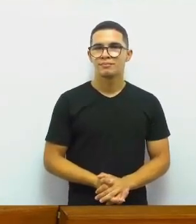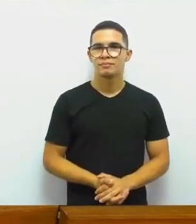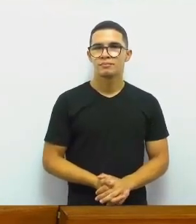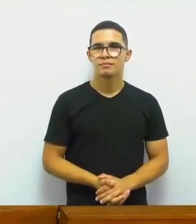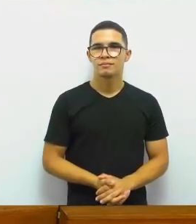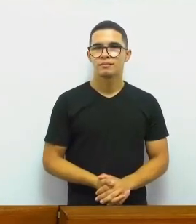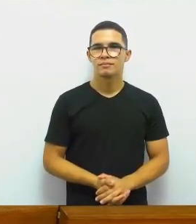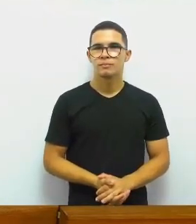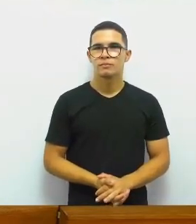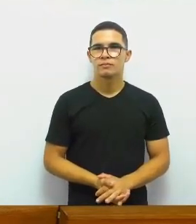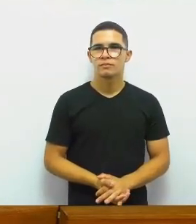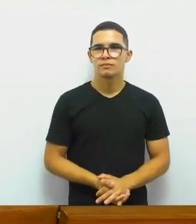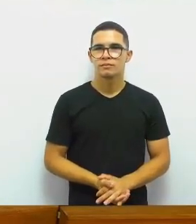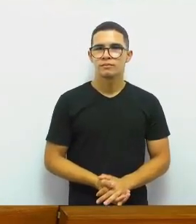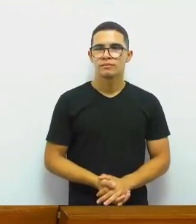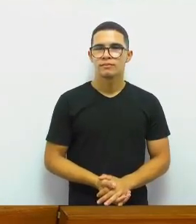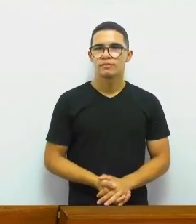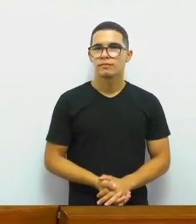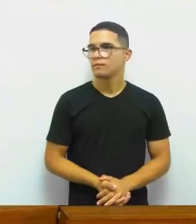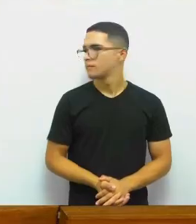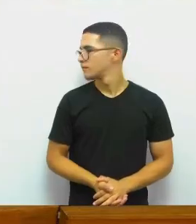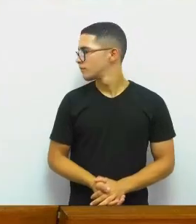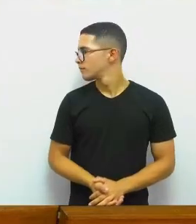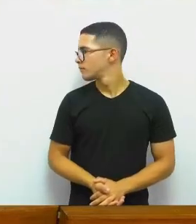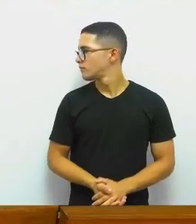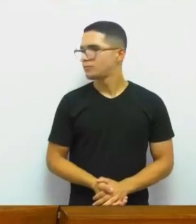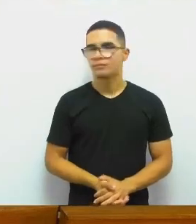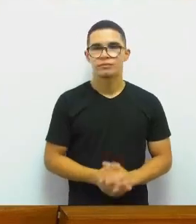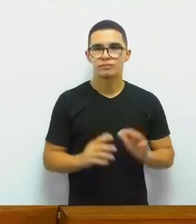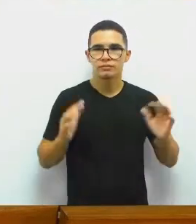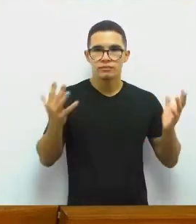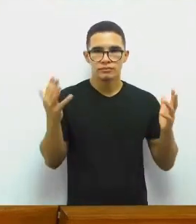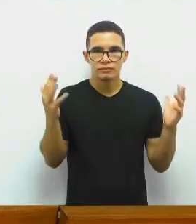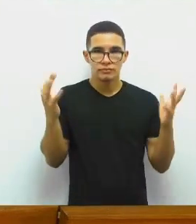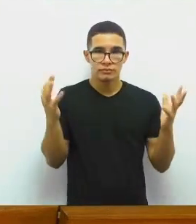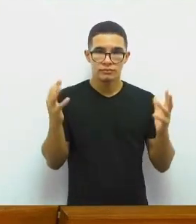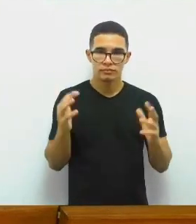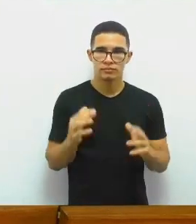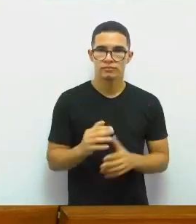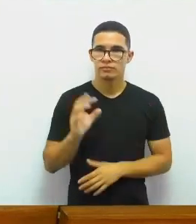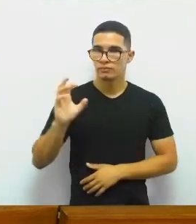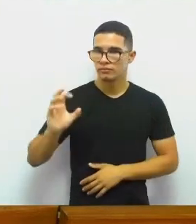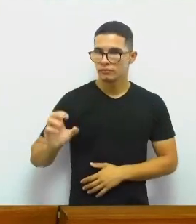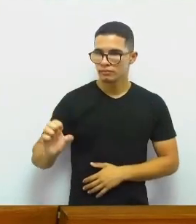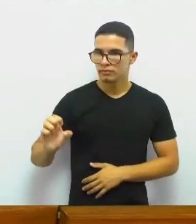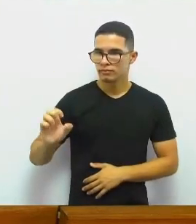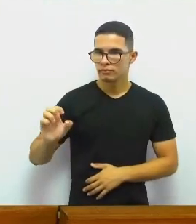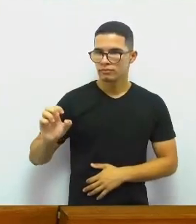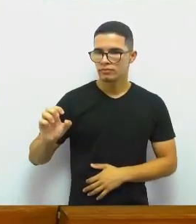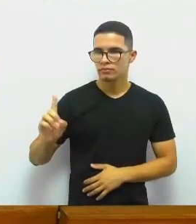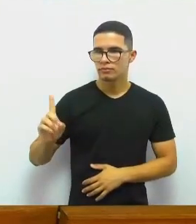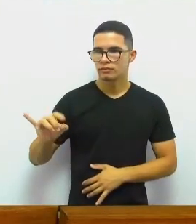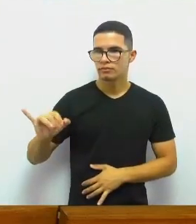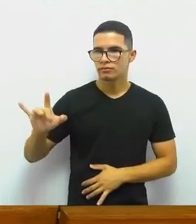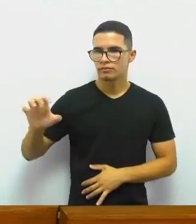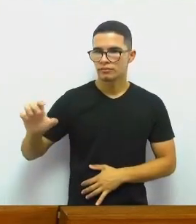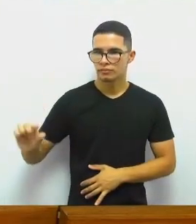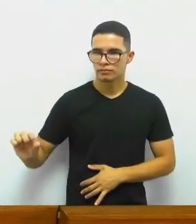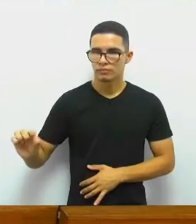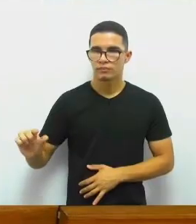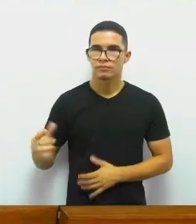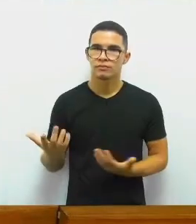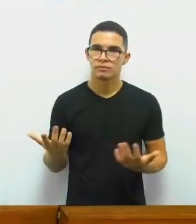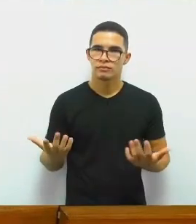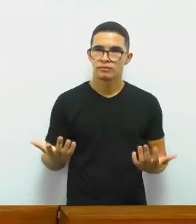Vereador Dudu do Turismo. Parabenizar o vereador Edinho, como o Jorge coloca, né, uma brincadeira com